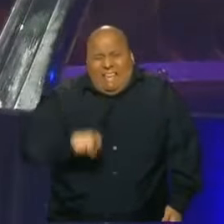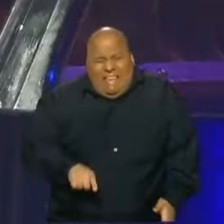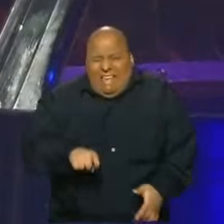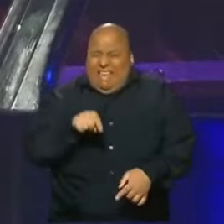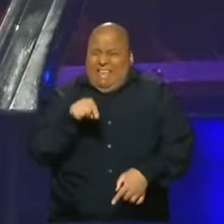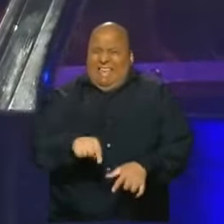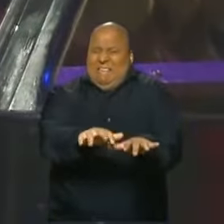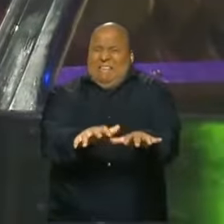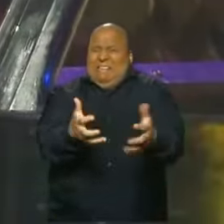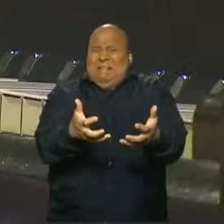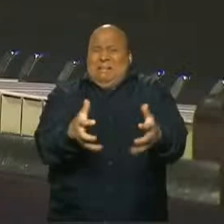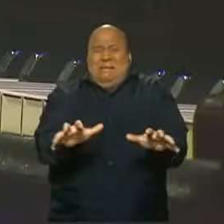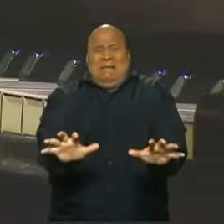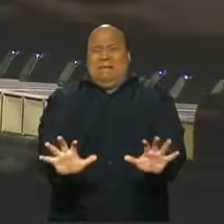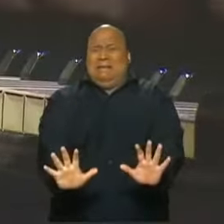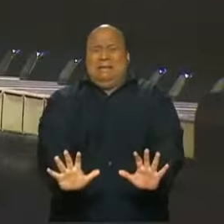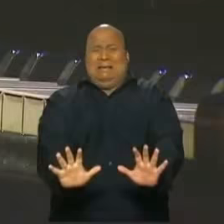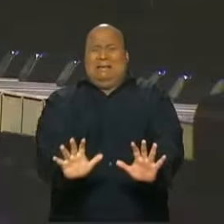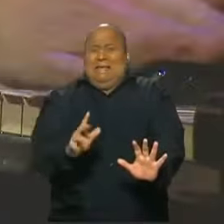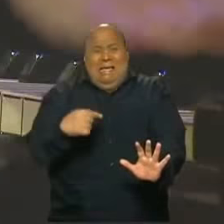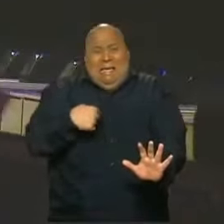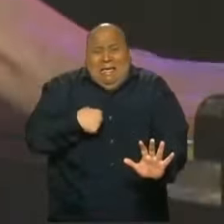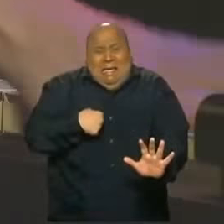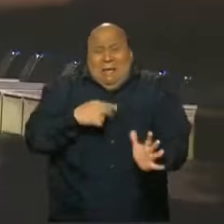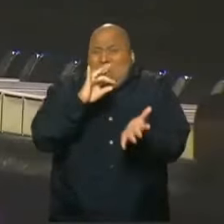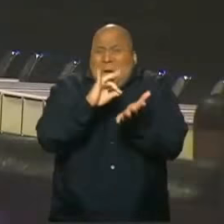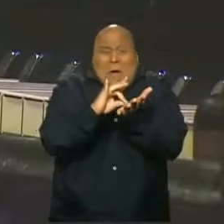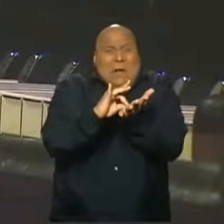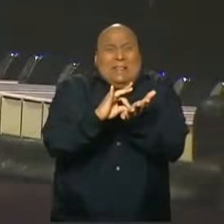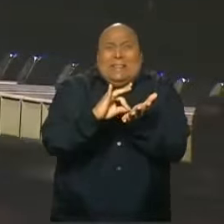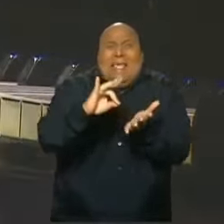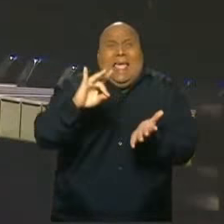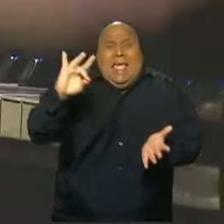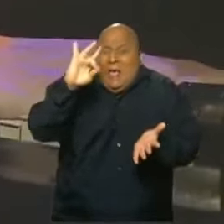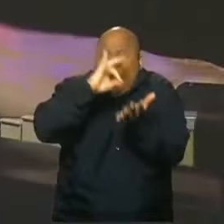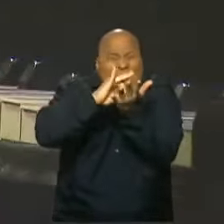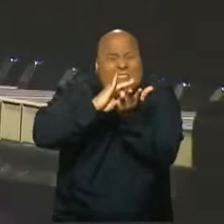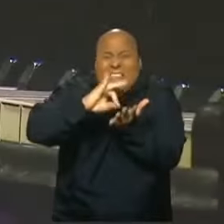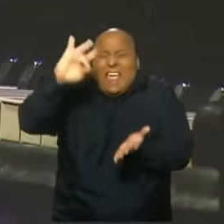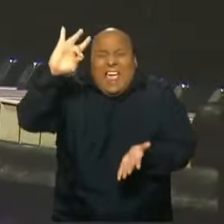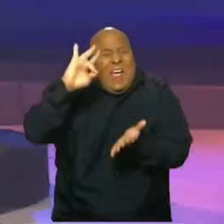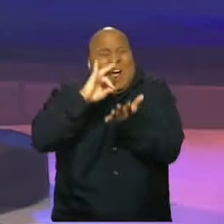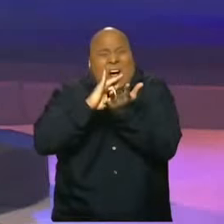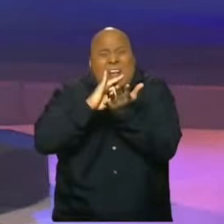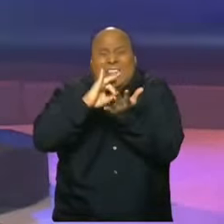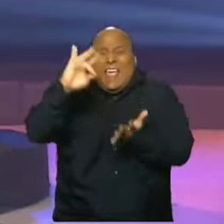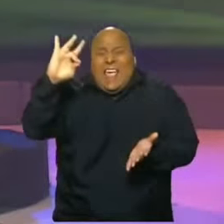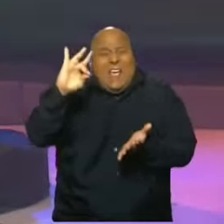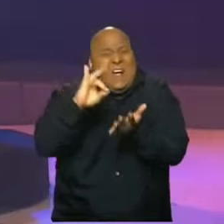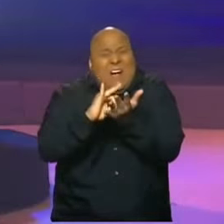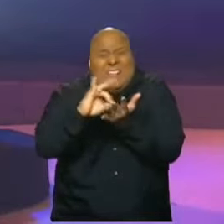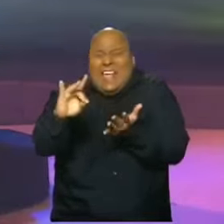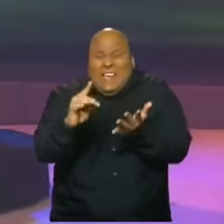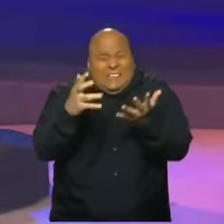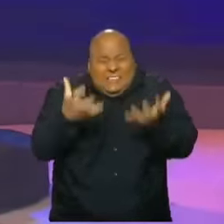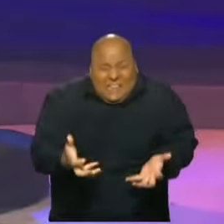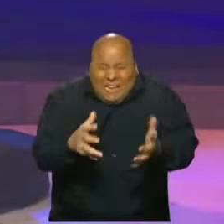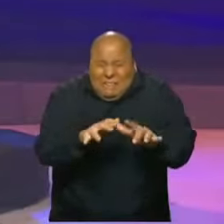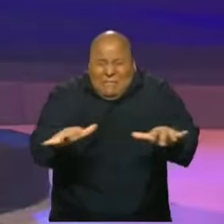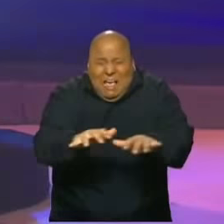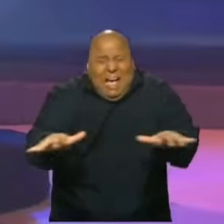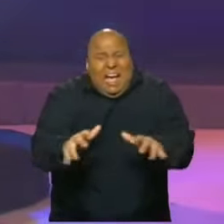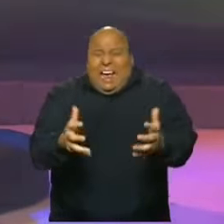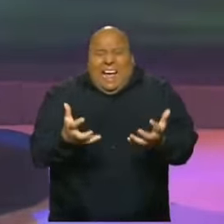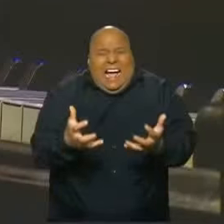desse piano que eu odeio! Odeio! Droga de piano!